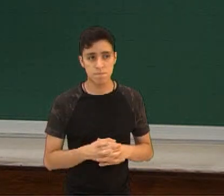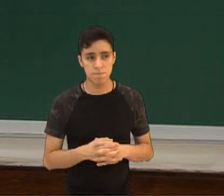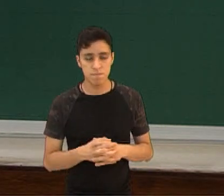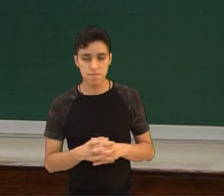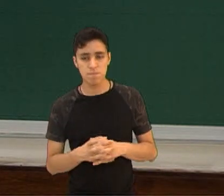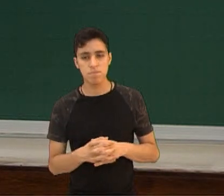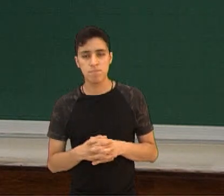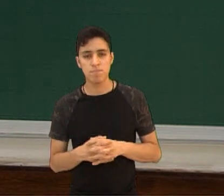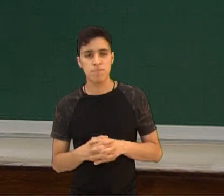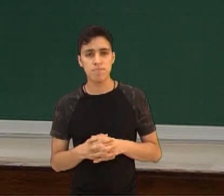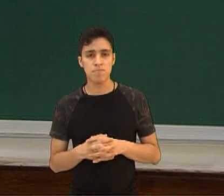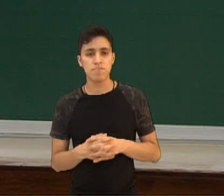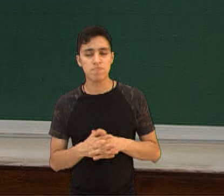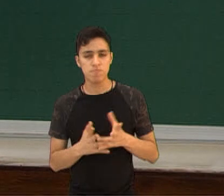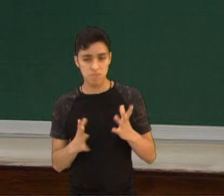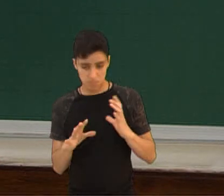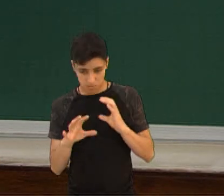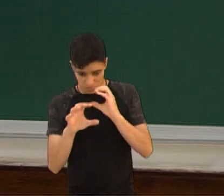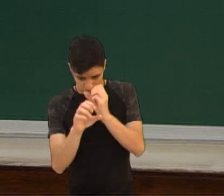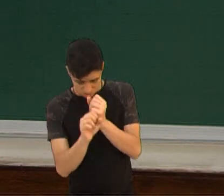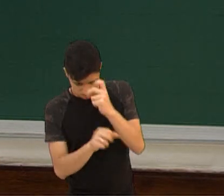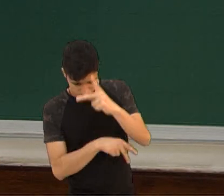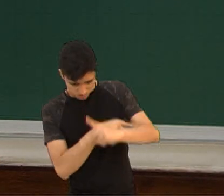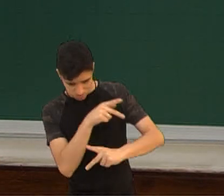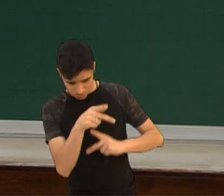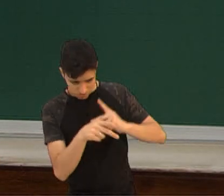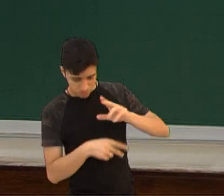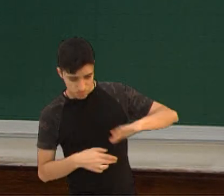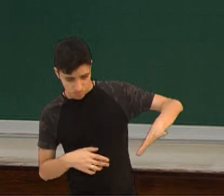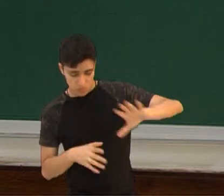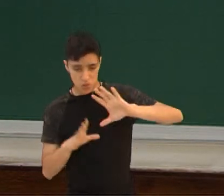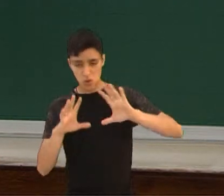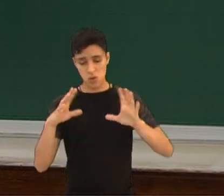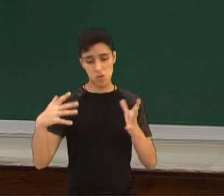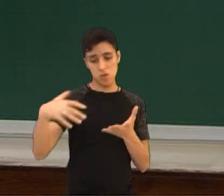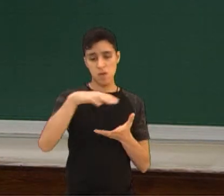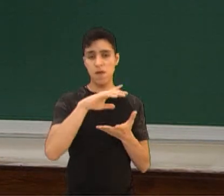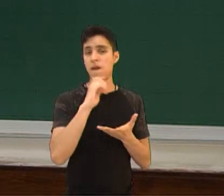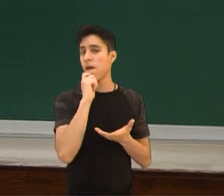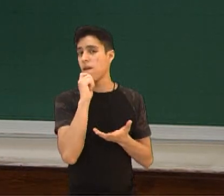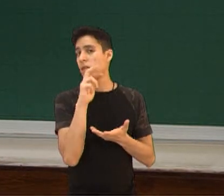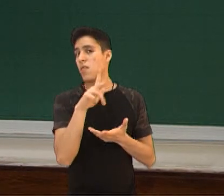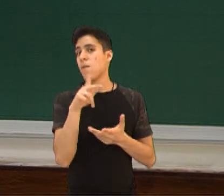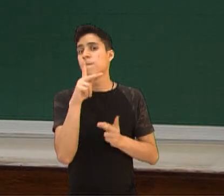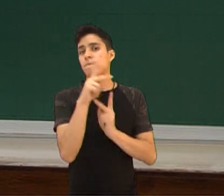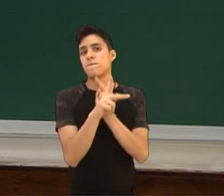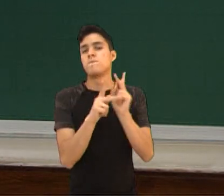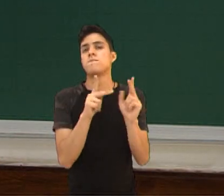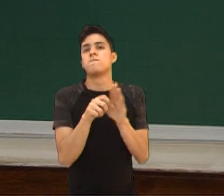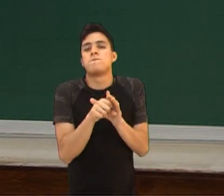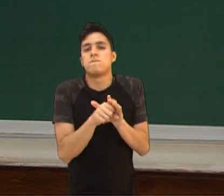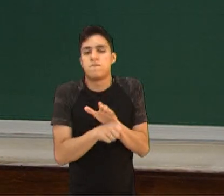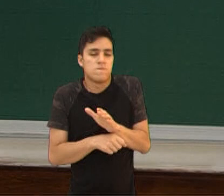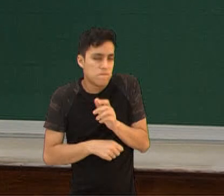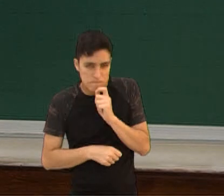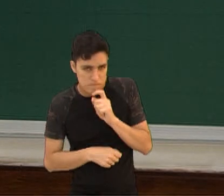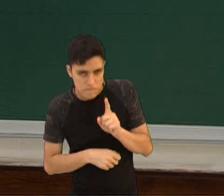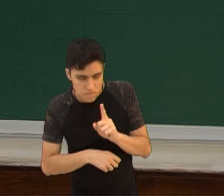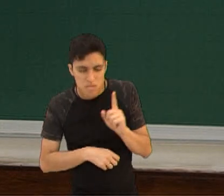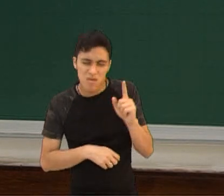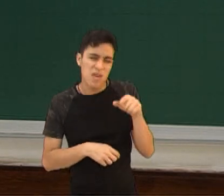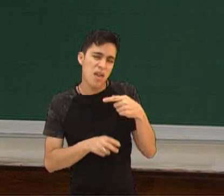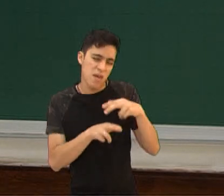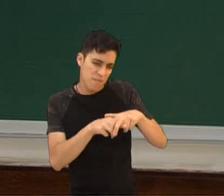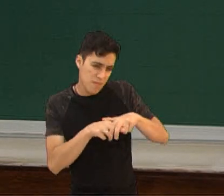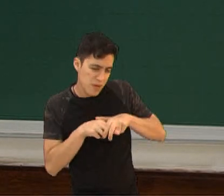abrigando parte da população total do continente, esses países não são muito povoados. Aí entra também questões naturais,